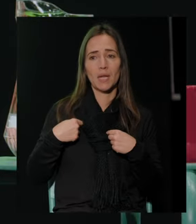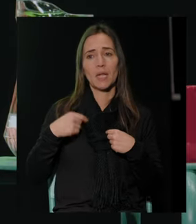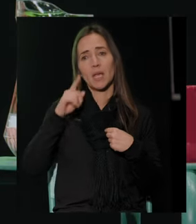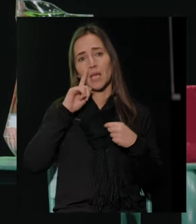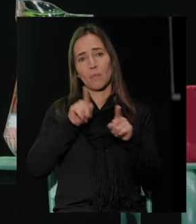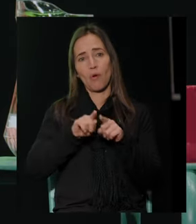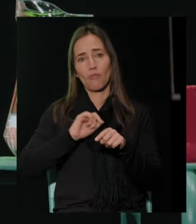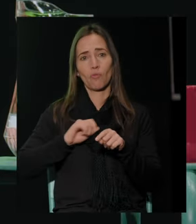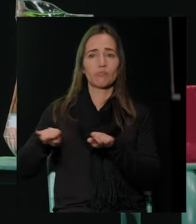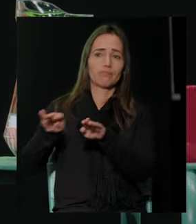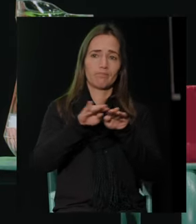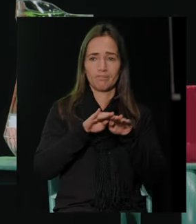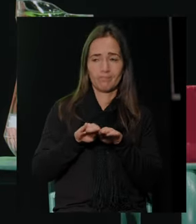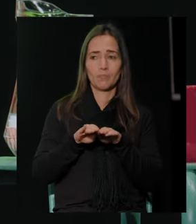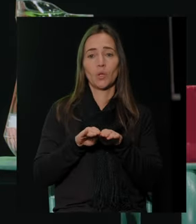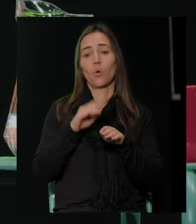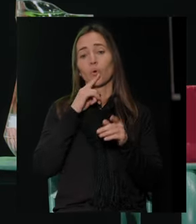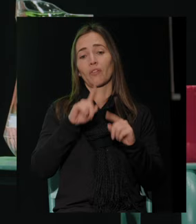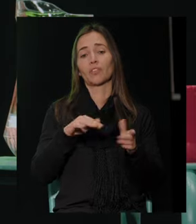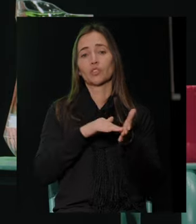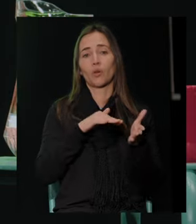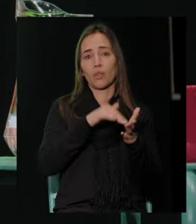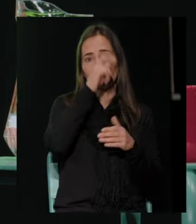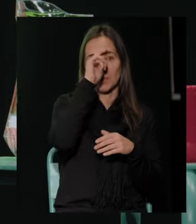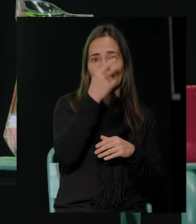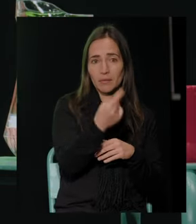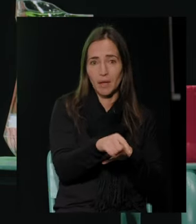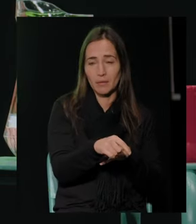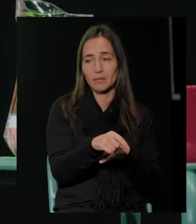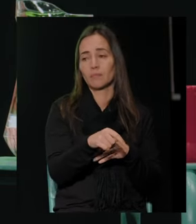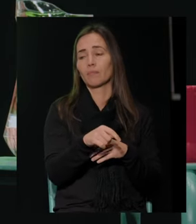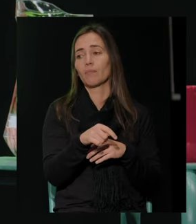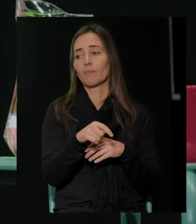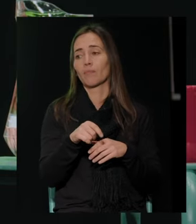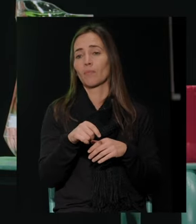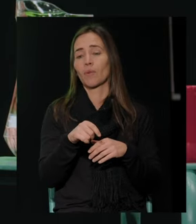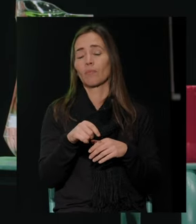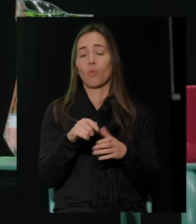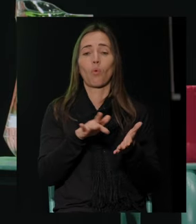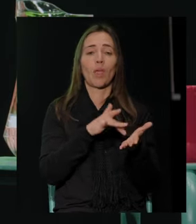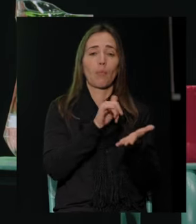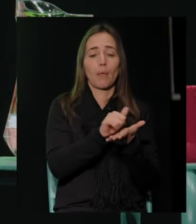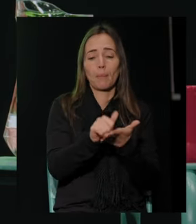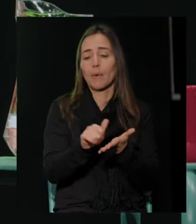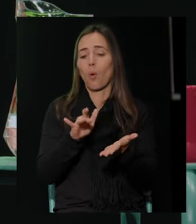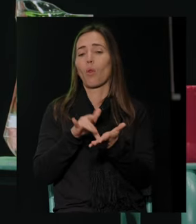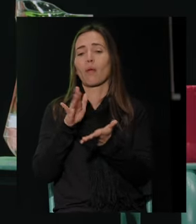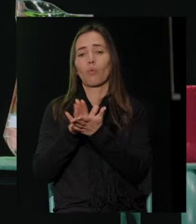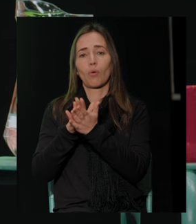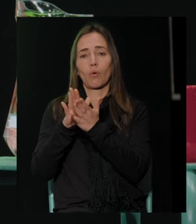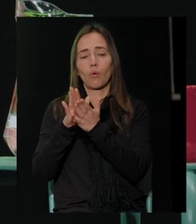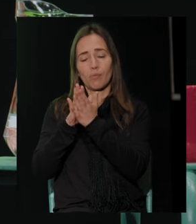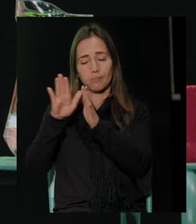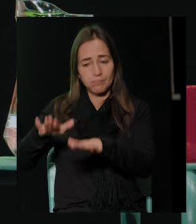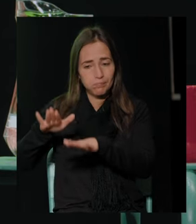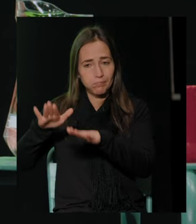todos iguais, mas uma vez mais, há um código a respeitar, ou um livro a respeitar, não é? Seja o Corão, seja a Bíblia. O que eu acho que é preciso